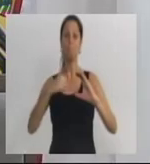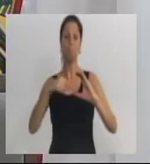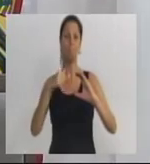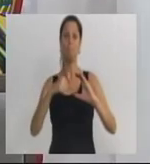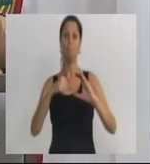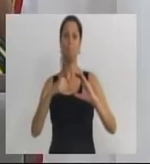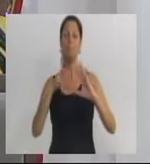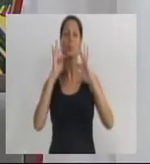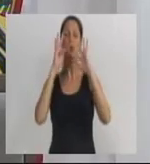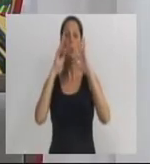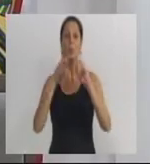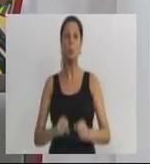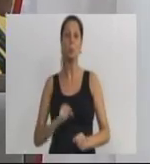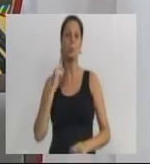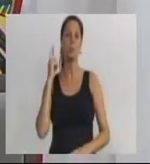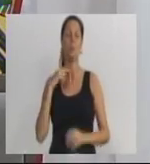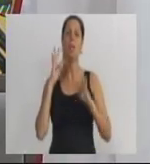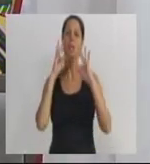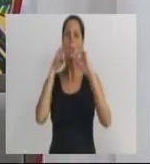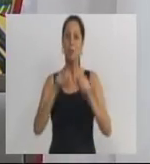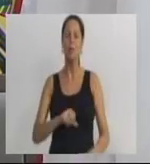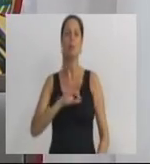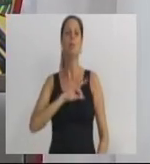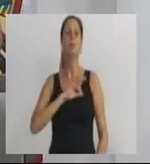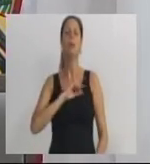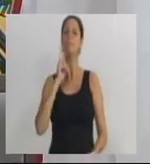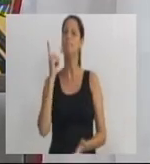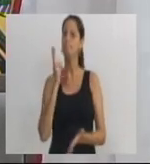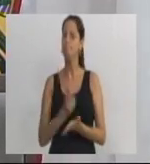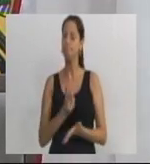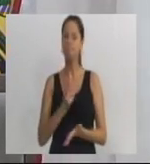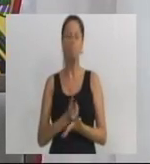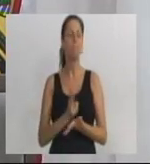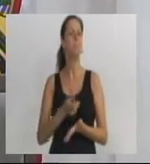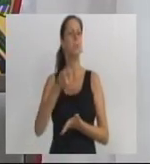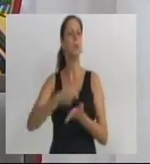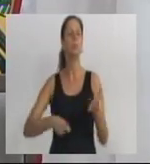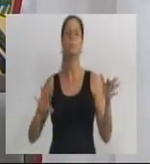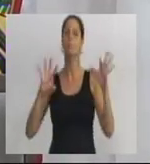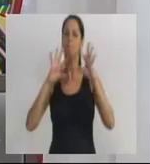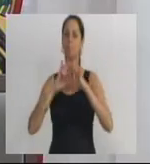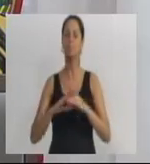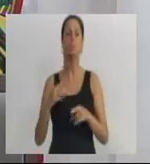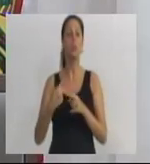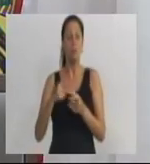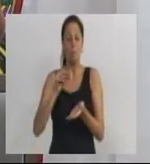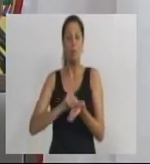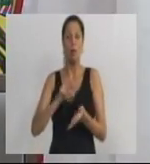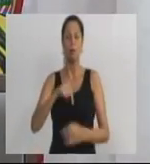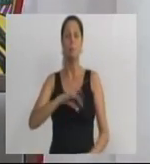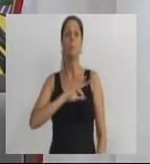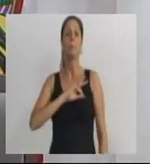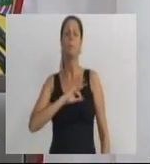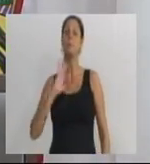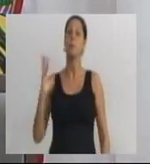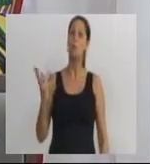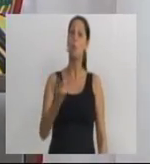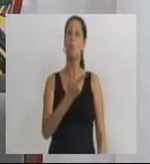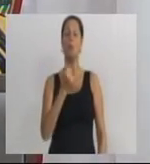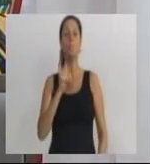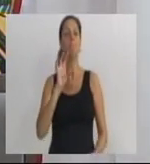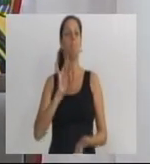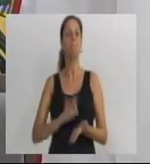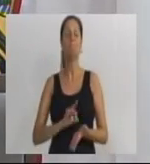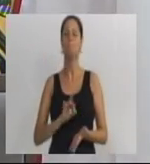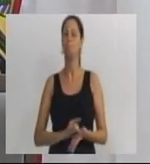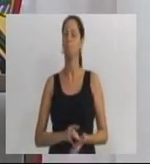os policiais, todos os vereadores estão notando a falta de policiais em Blumenau, Marcos da Rosa. Todos nós estamos descontentes com